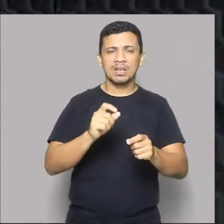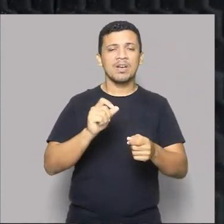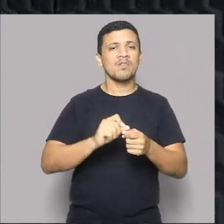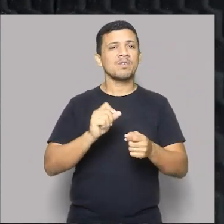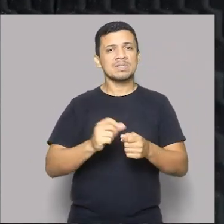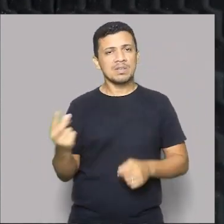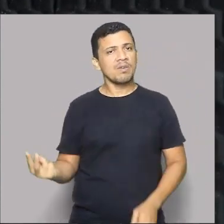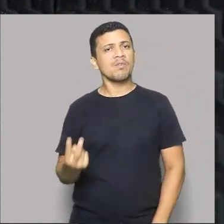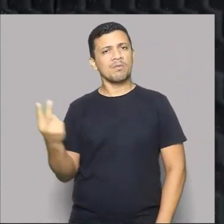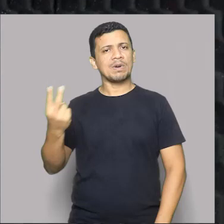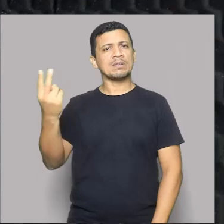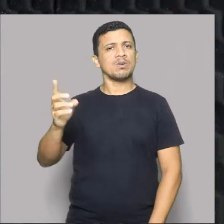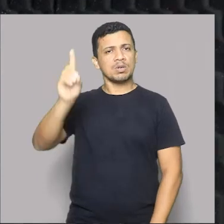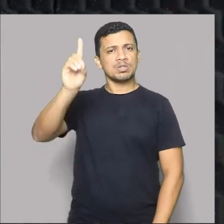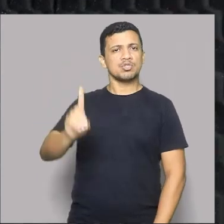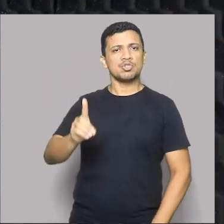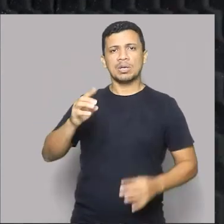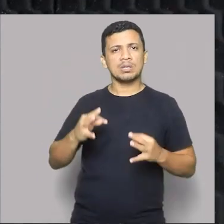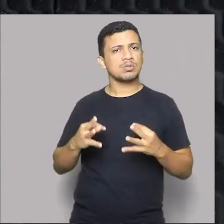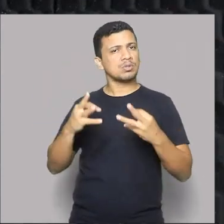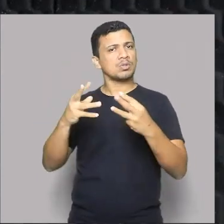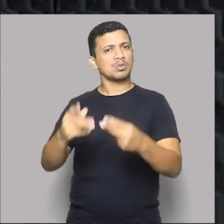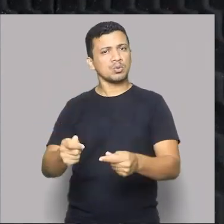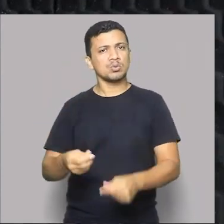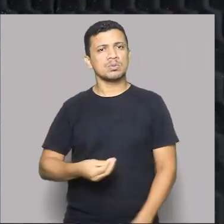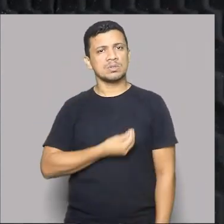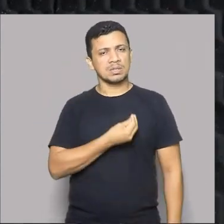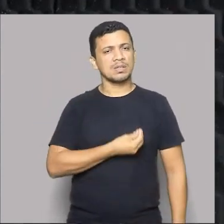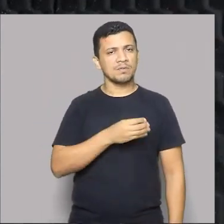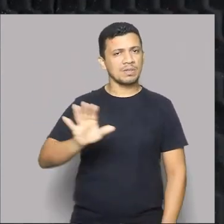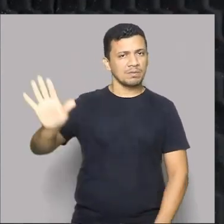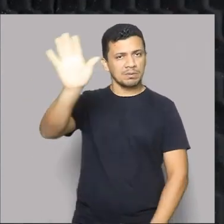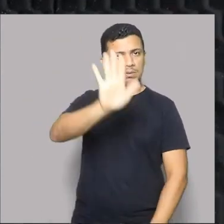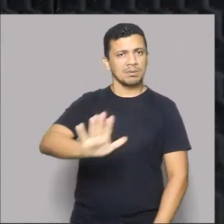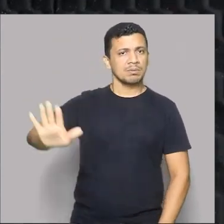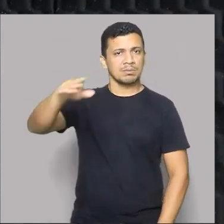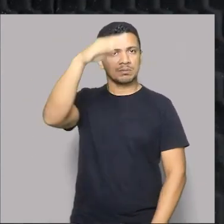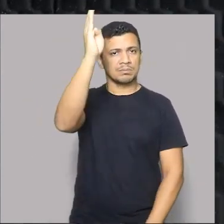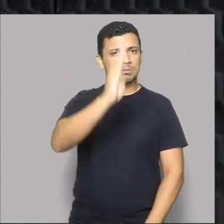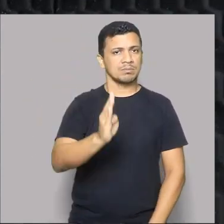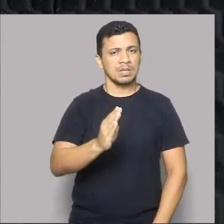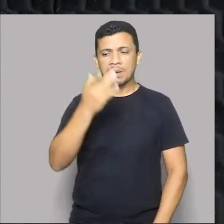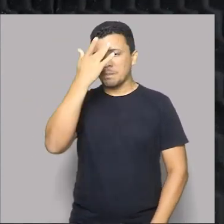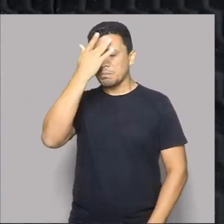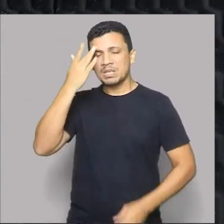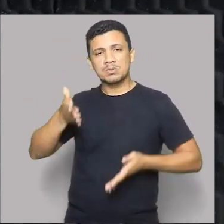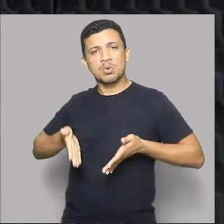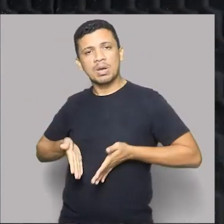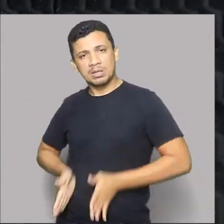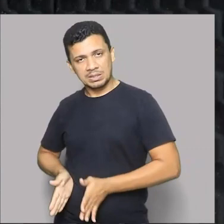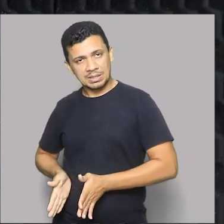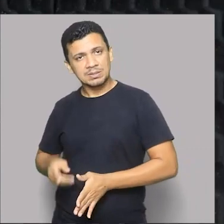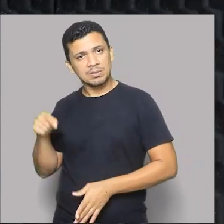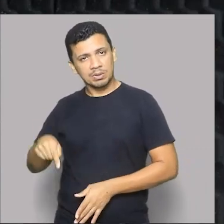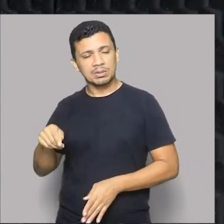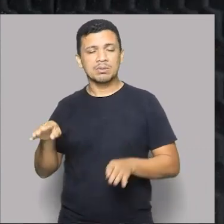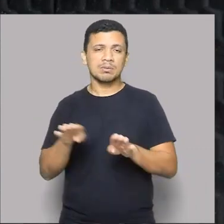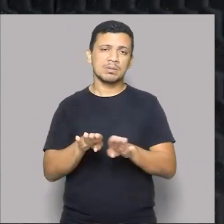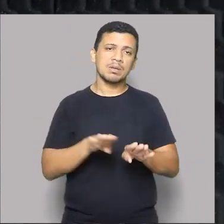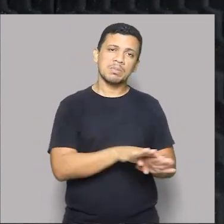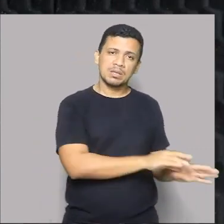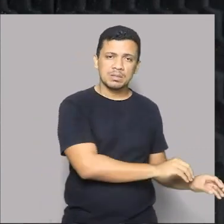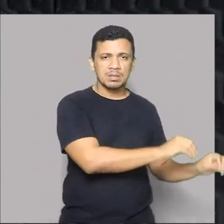os direitos de todas as pessoas que estão no território nacional, os nascidos e os que estão aqui presentes. Então, lá, em